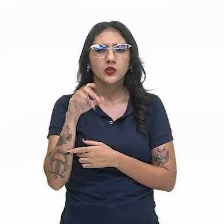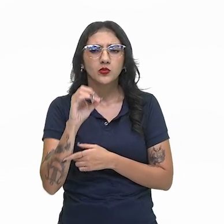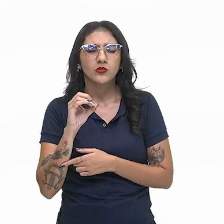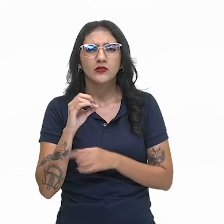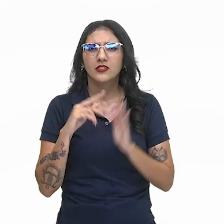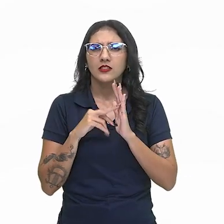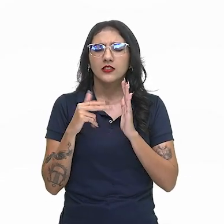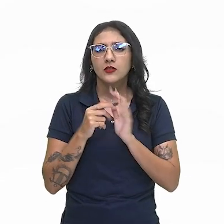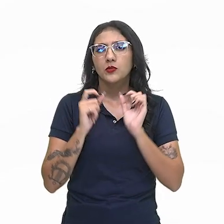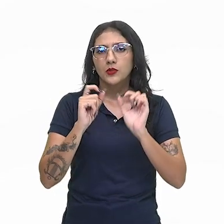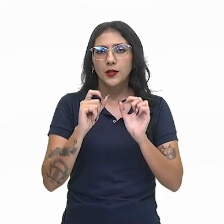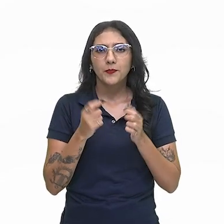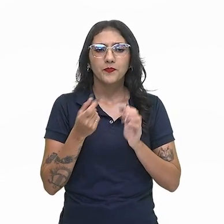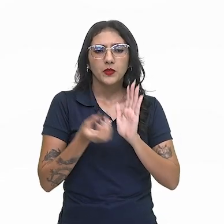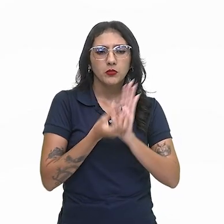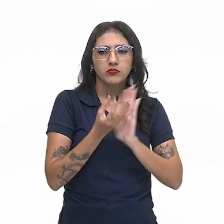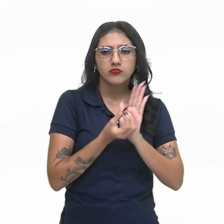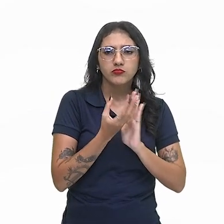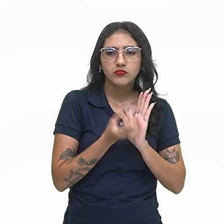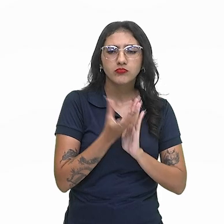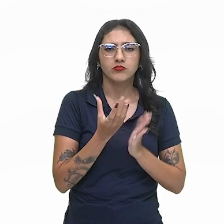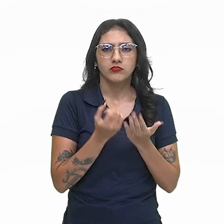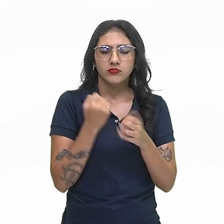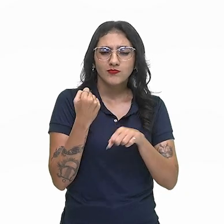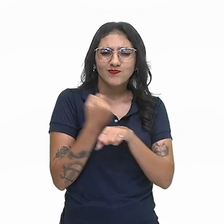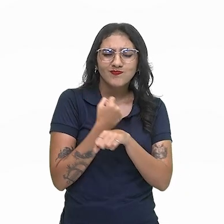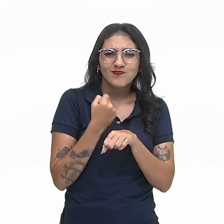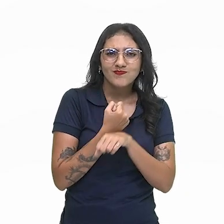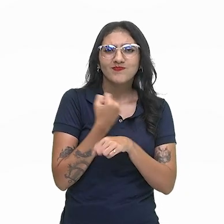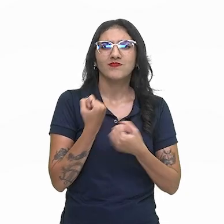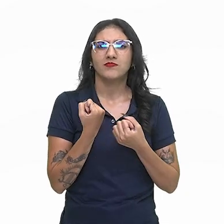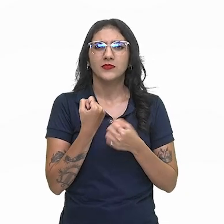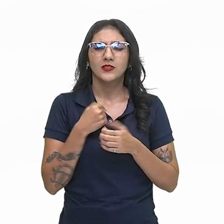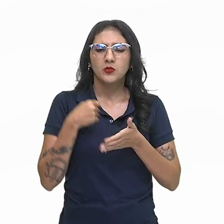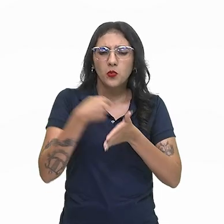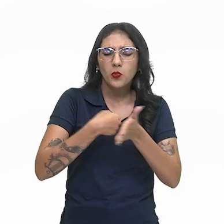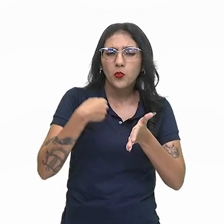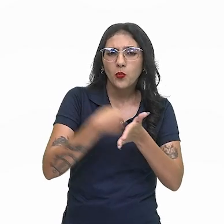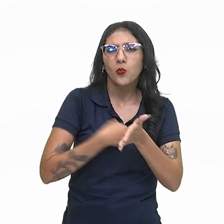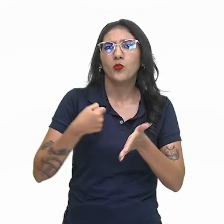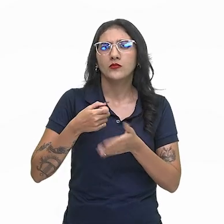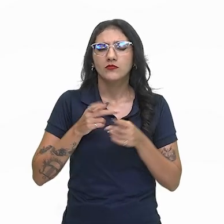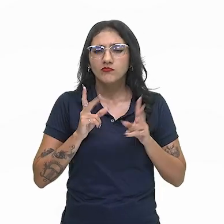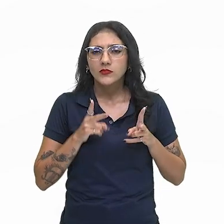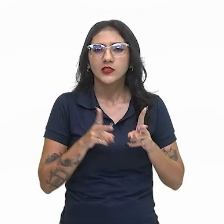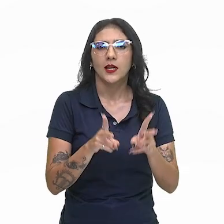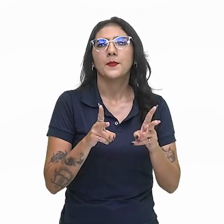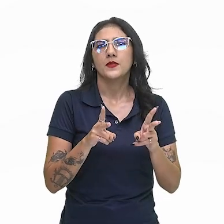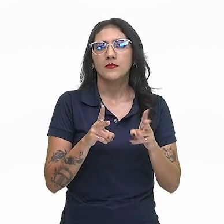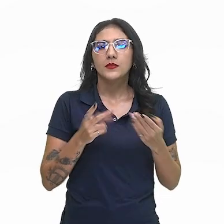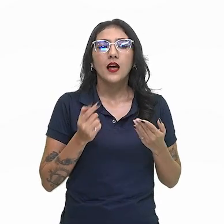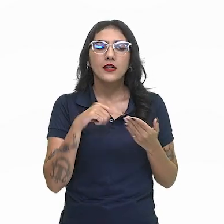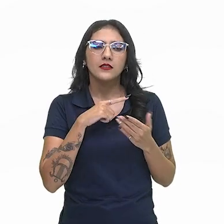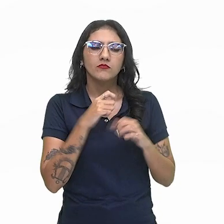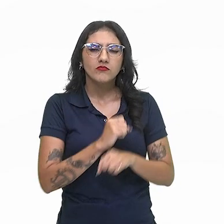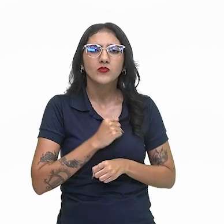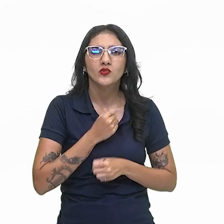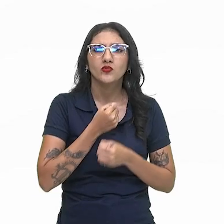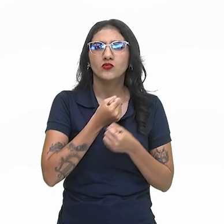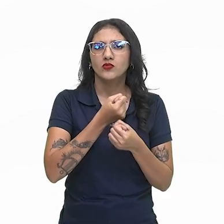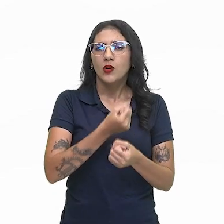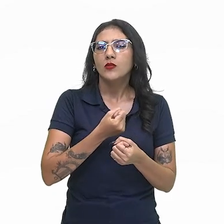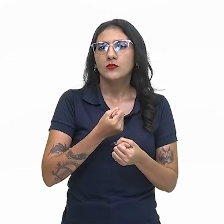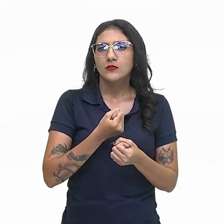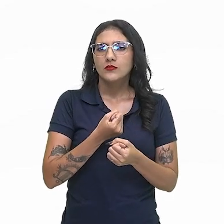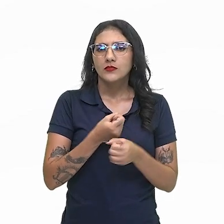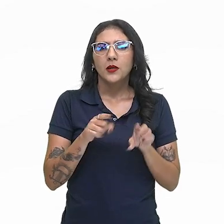você produz ali o ouro, né? Transforma o ouro. Então, é é ali que vai se forjar, né, o cidadão.